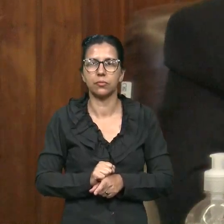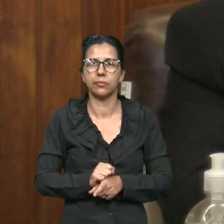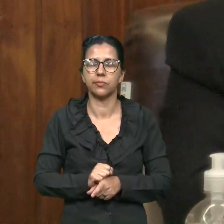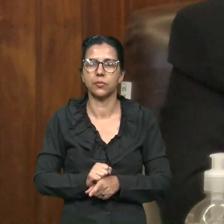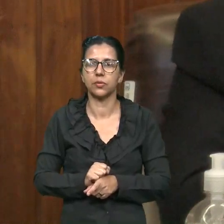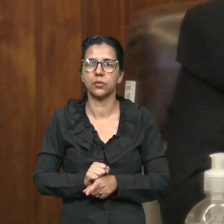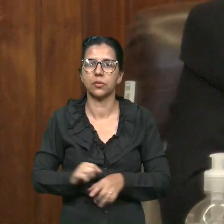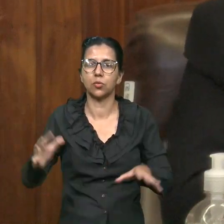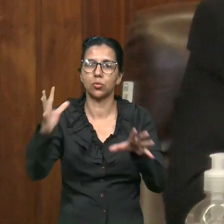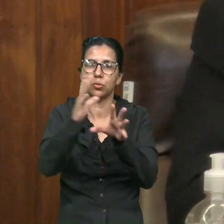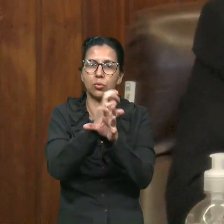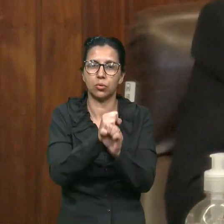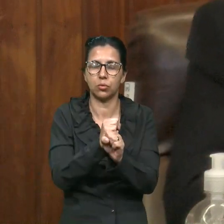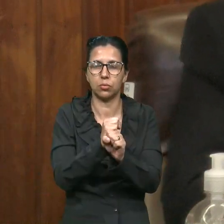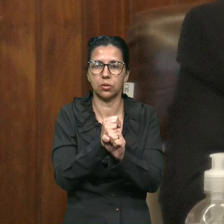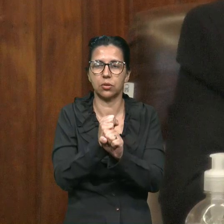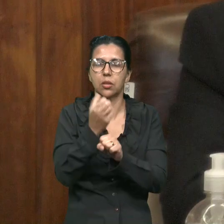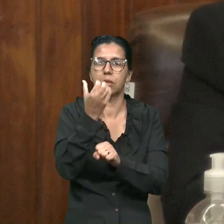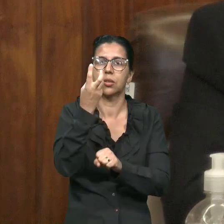Valor até o momento,